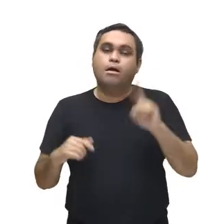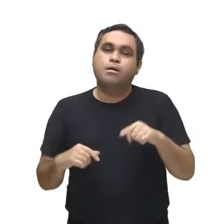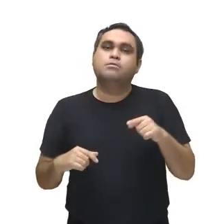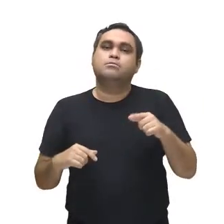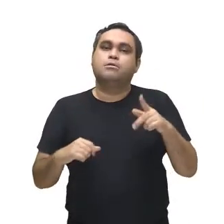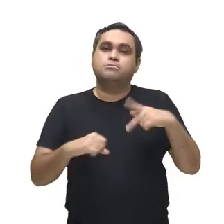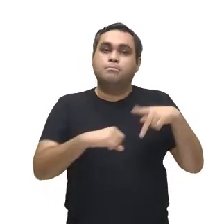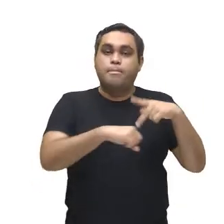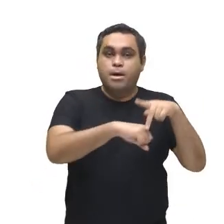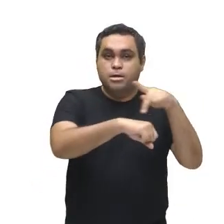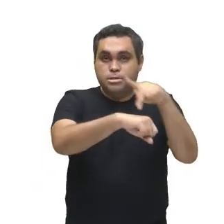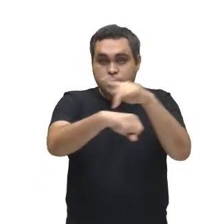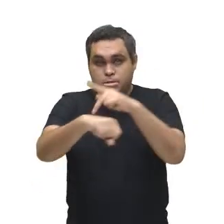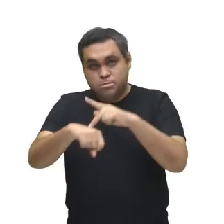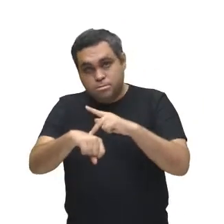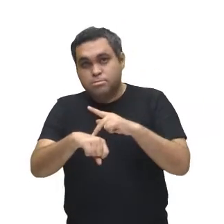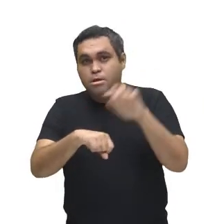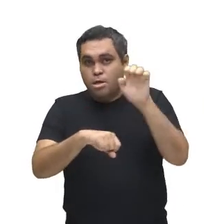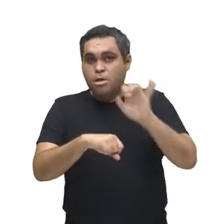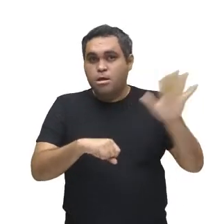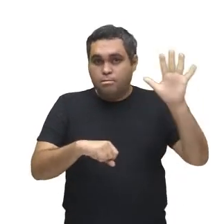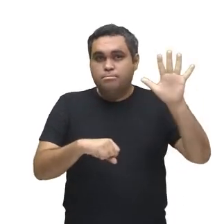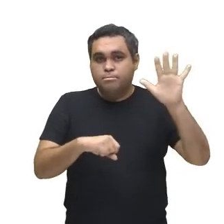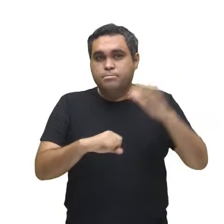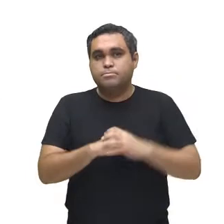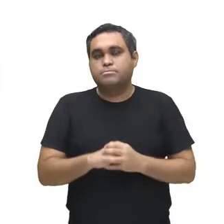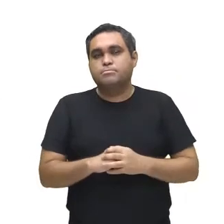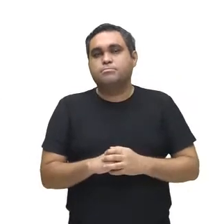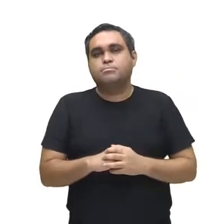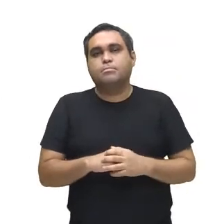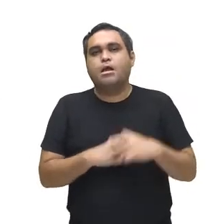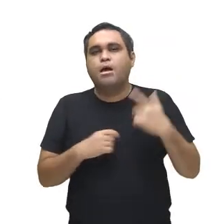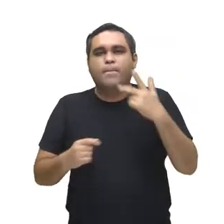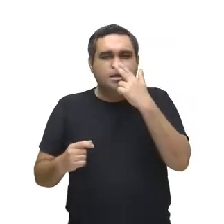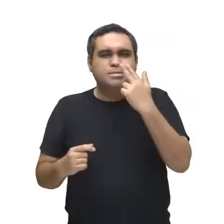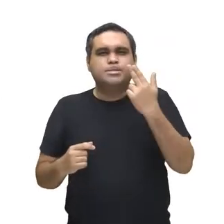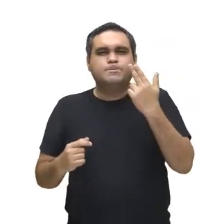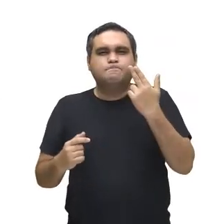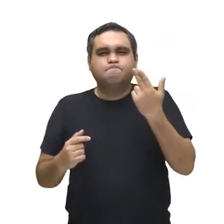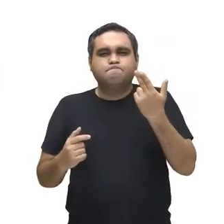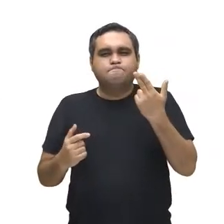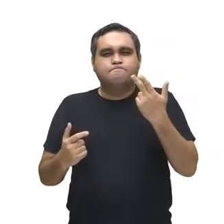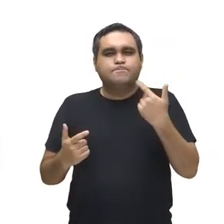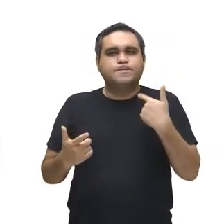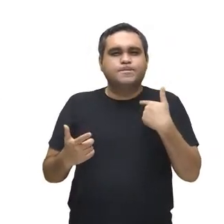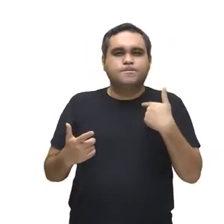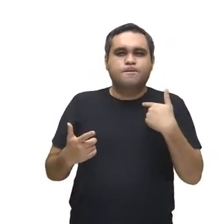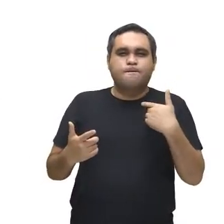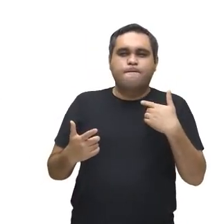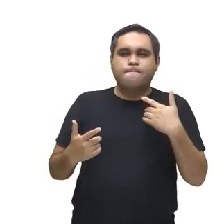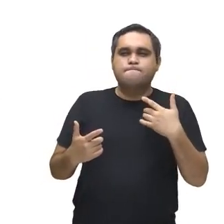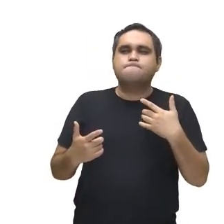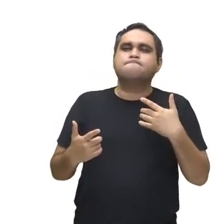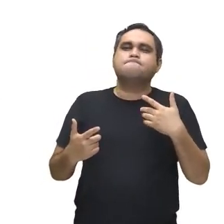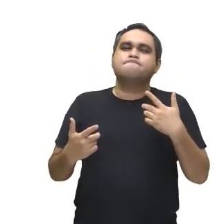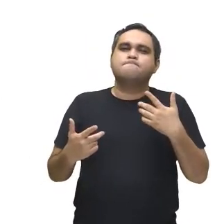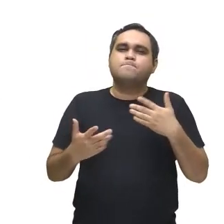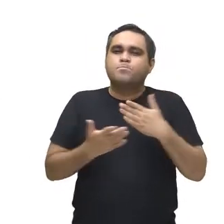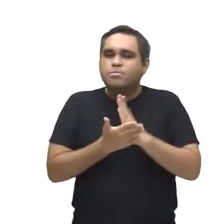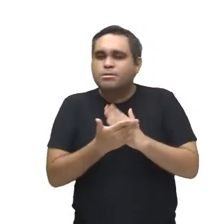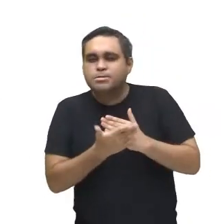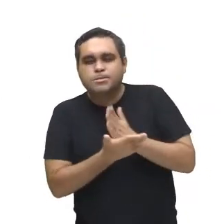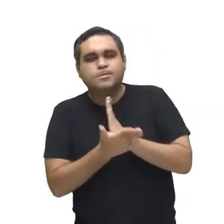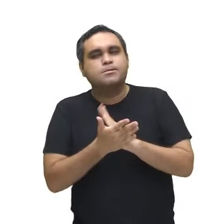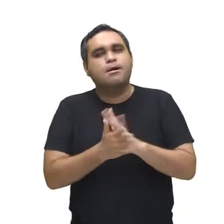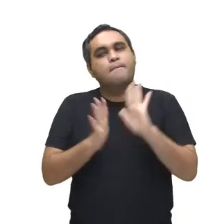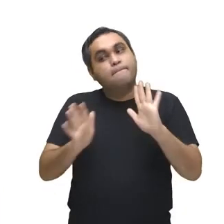nações, as superpotências europeias, entrassem em um clima de hostilidade, mas ao mesmo tempo pregavam a paz, dizendo, olha, não